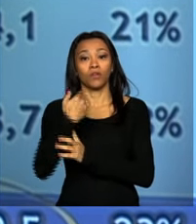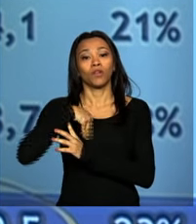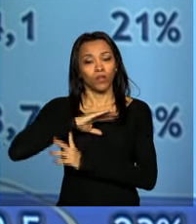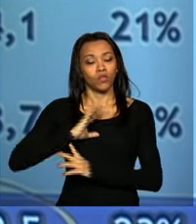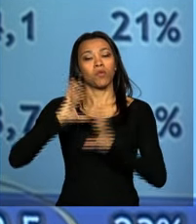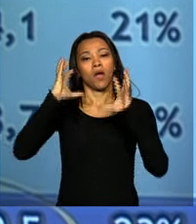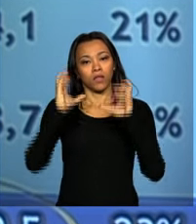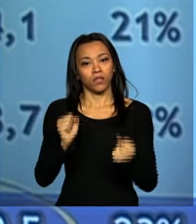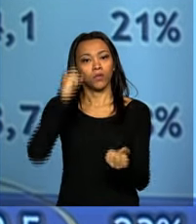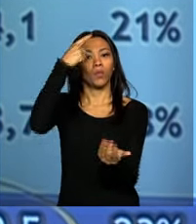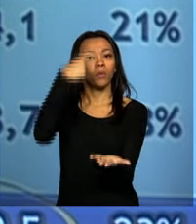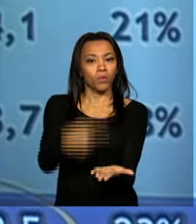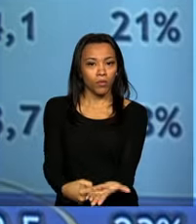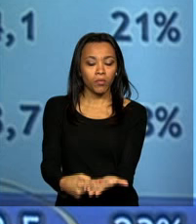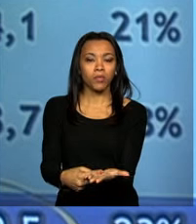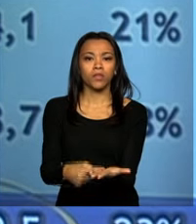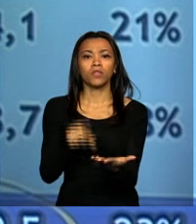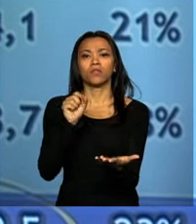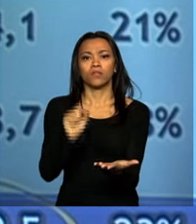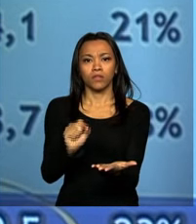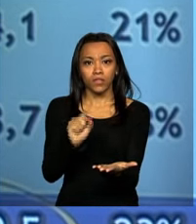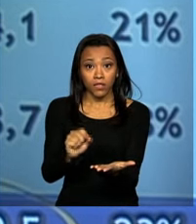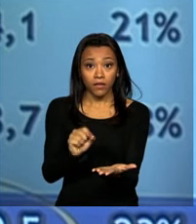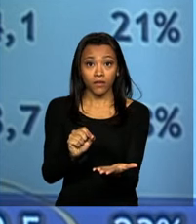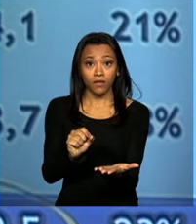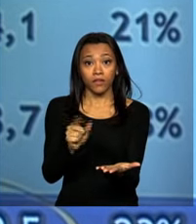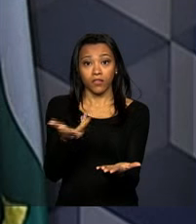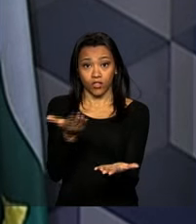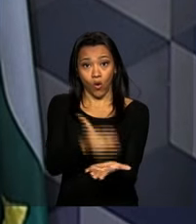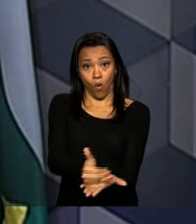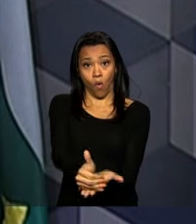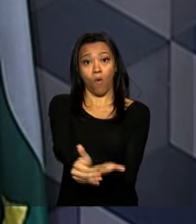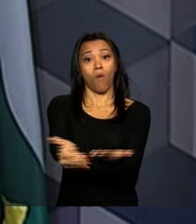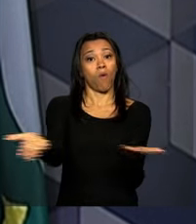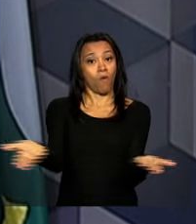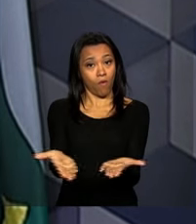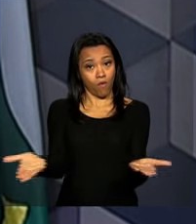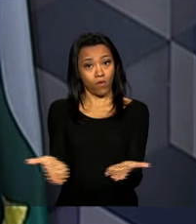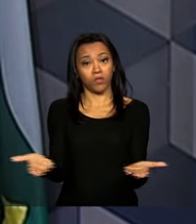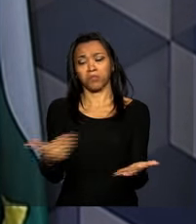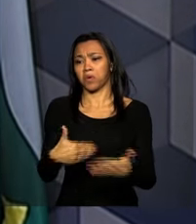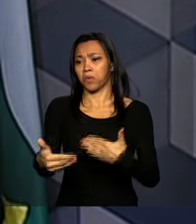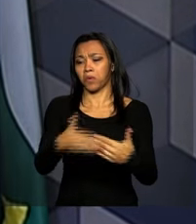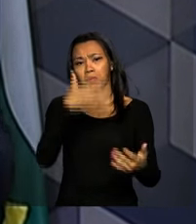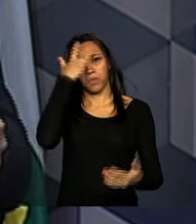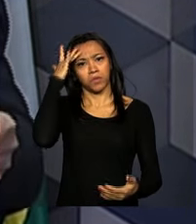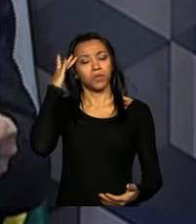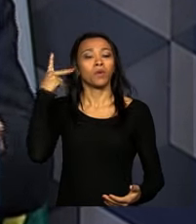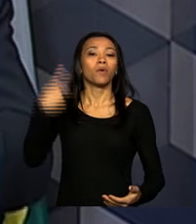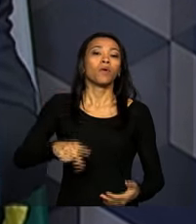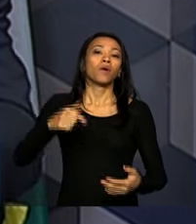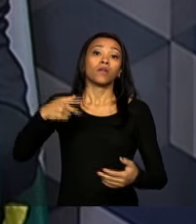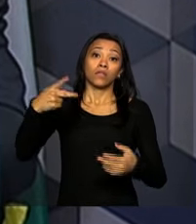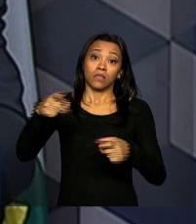assumindo o compromisso de disponibilizar a partir de hoje para todos os agricultores brasileiros.